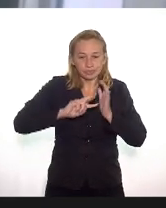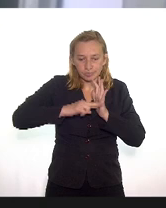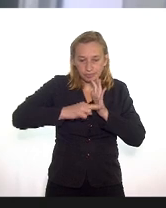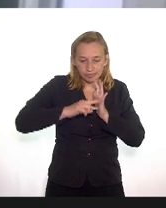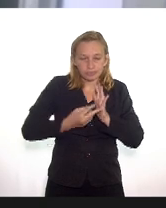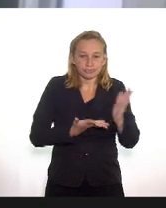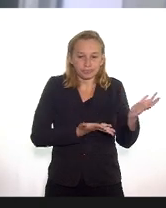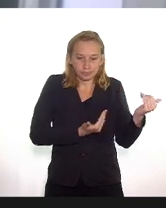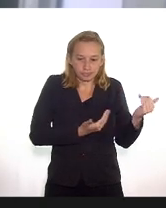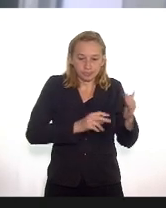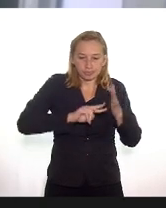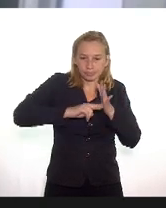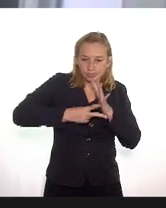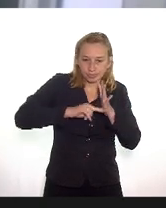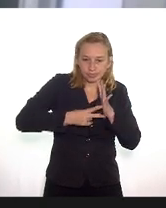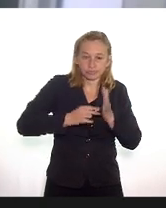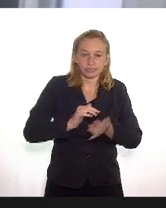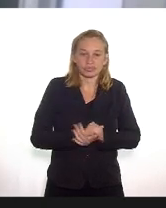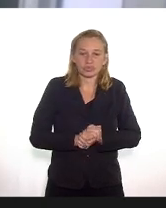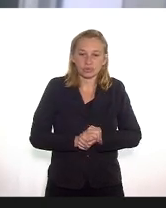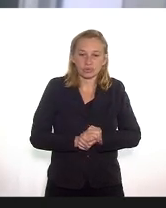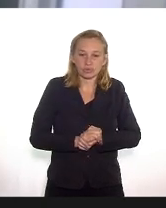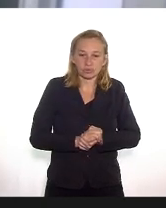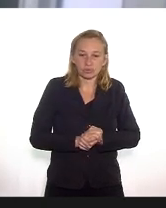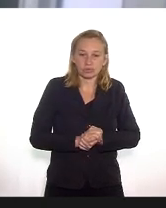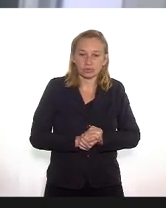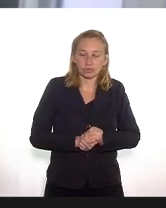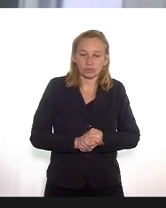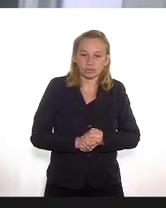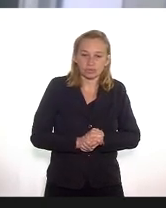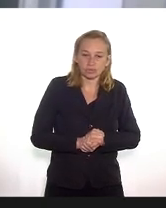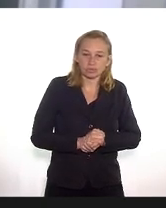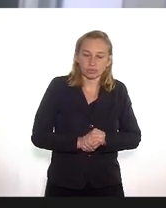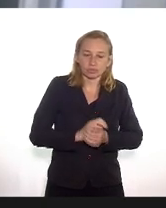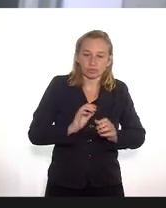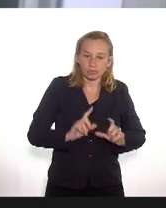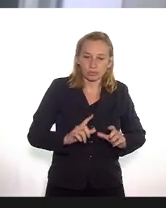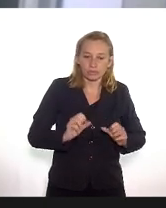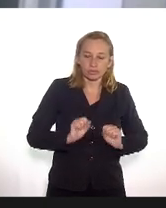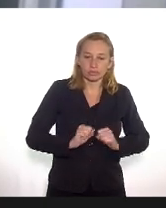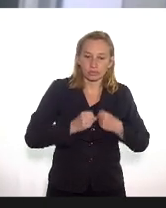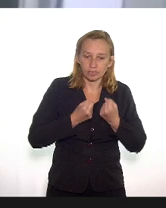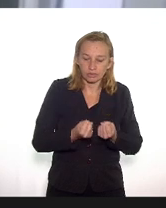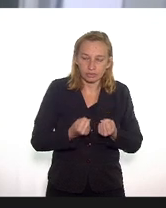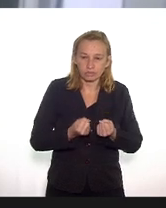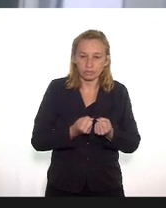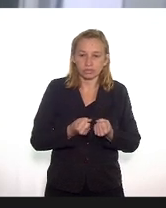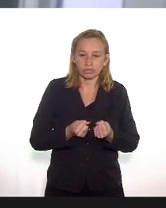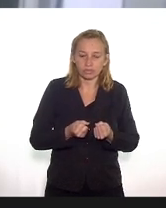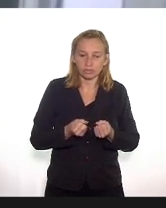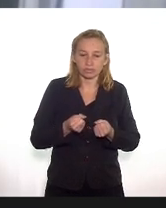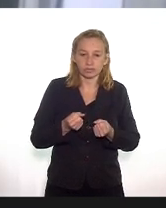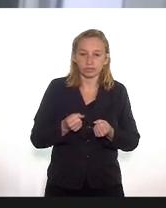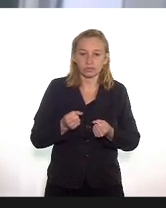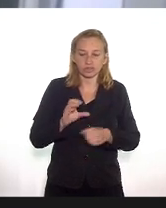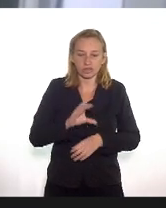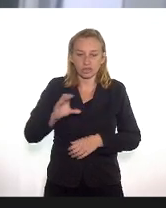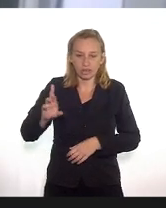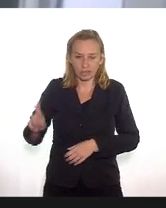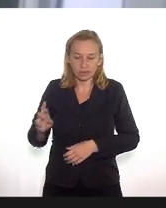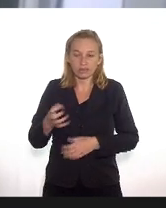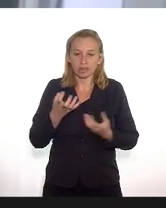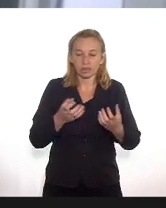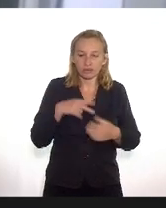jovem sindicato, mas muito atuante e muito presente na defesa da Fundação CCERJ. Bom, eu passo a palavra, quero